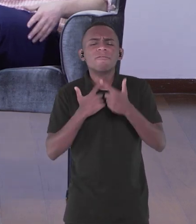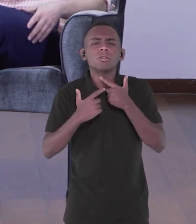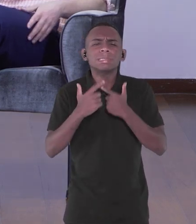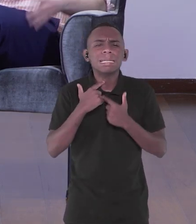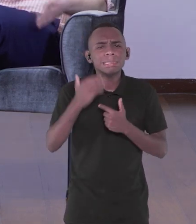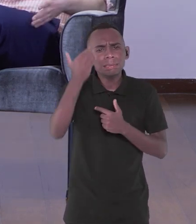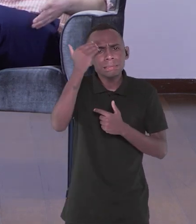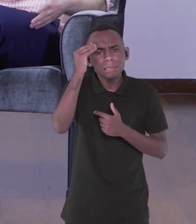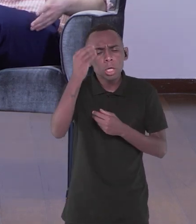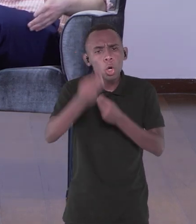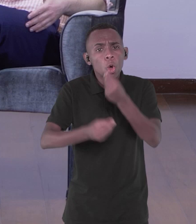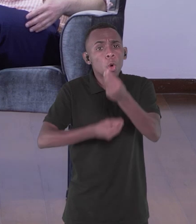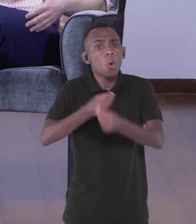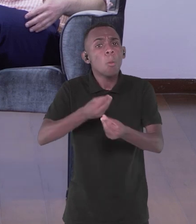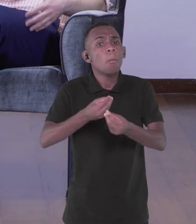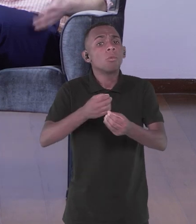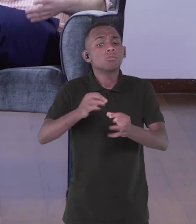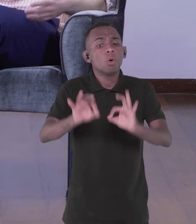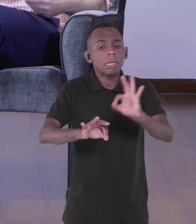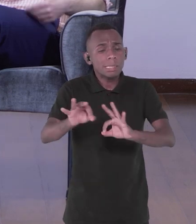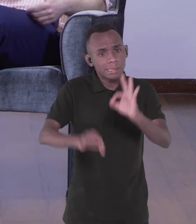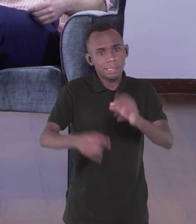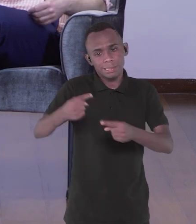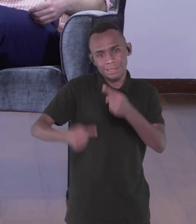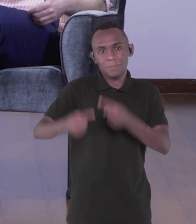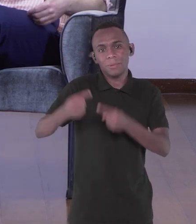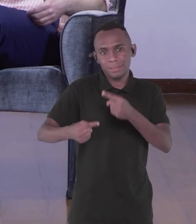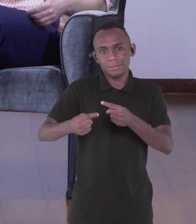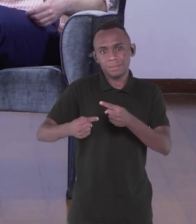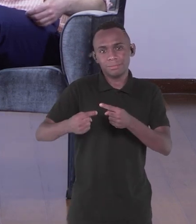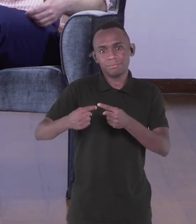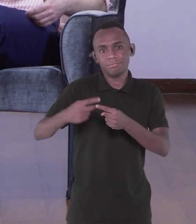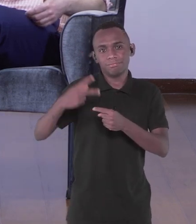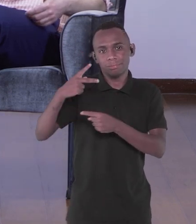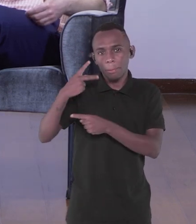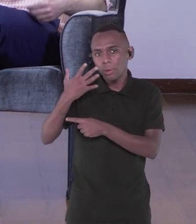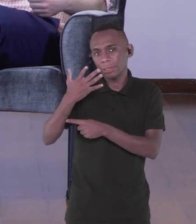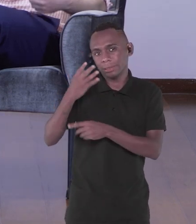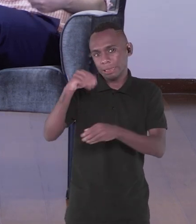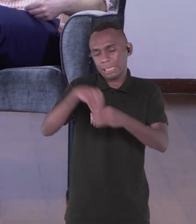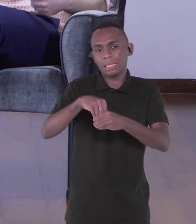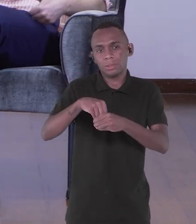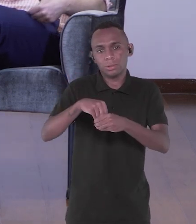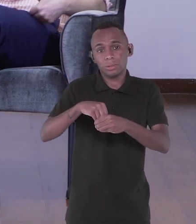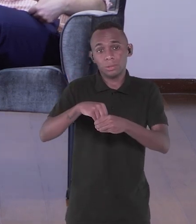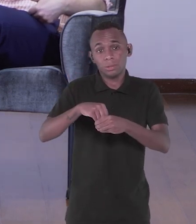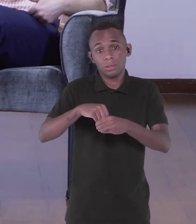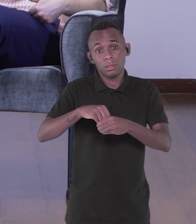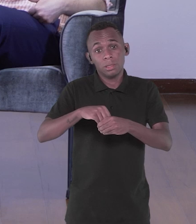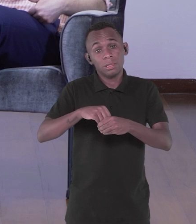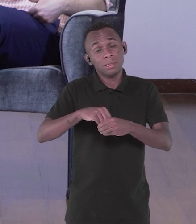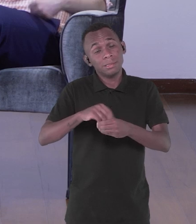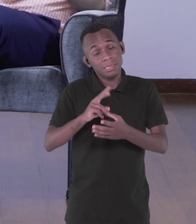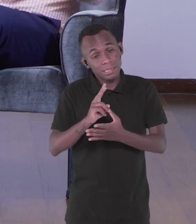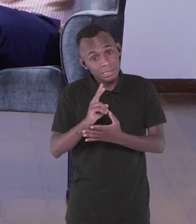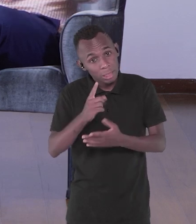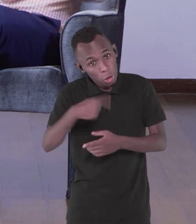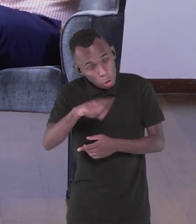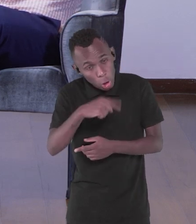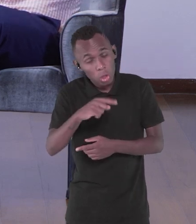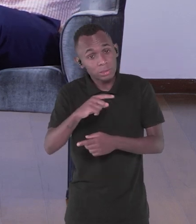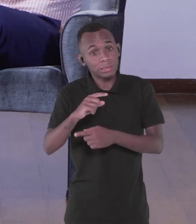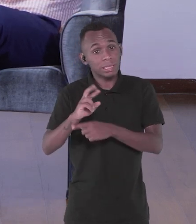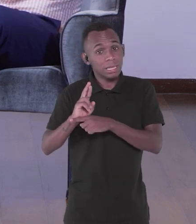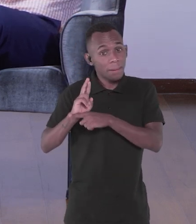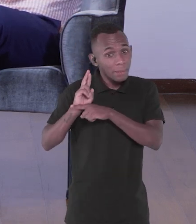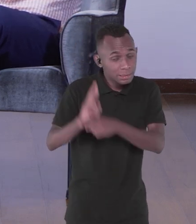externa, é feita. Normalmente em nosso nome, mas com muito pouca transparência, e muitas vezes a gente